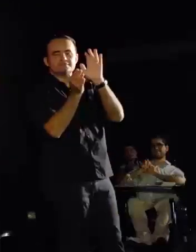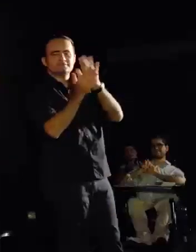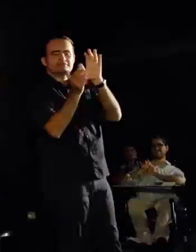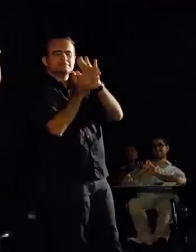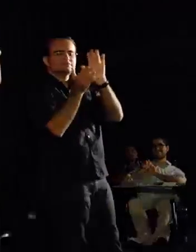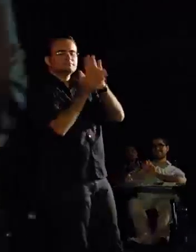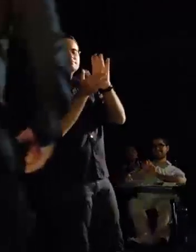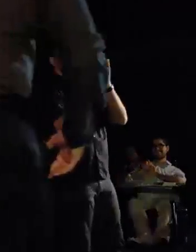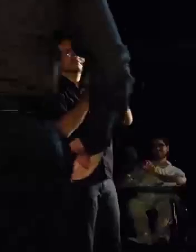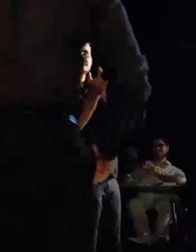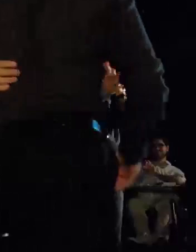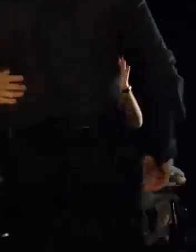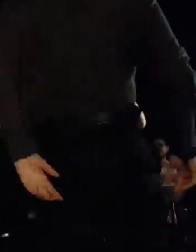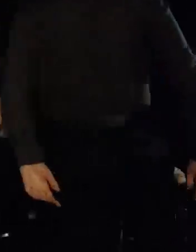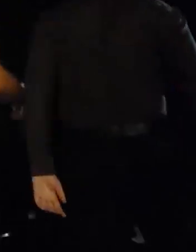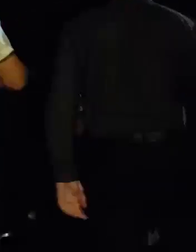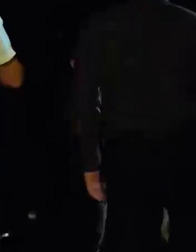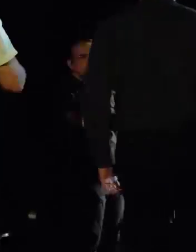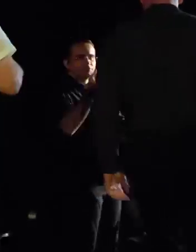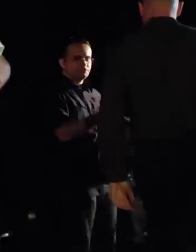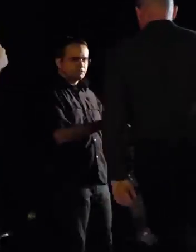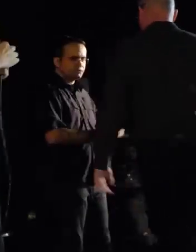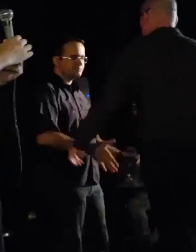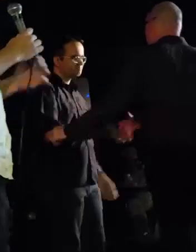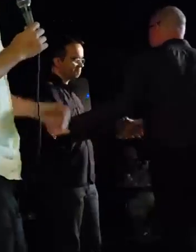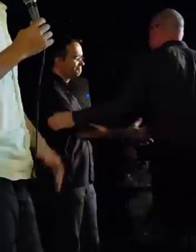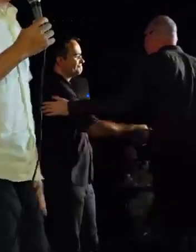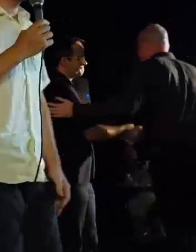Muito bem-vindo.